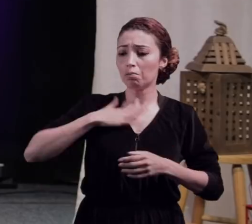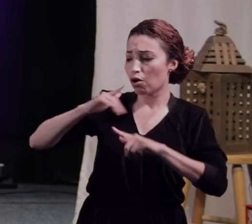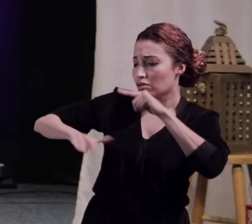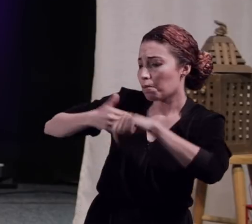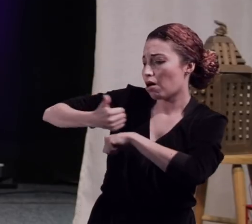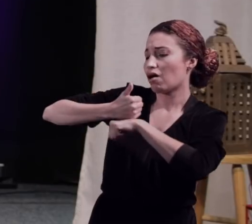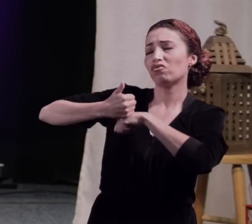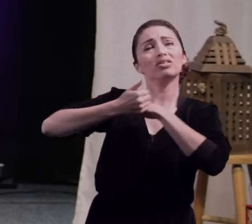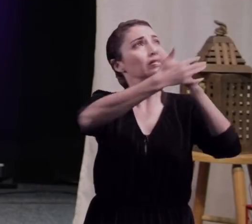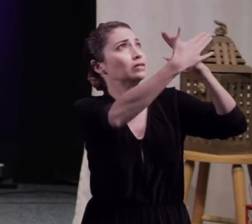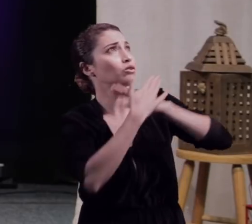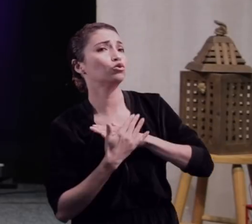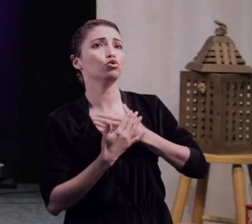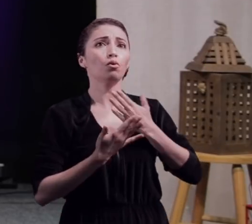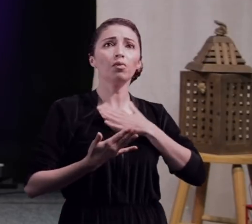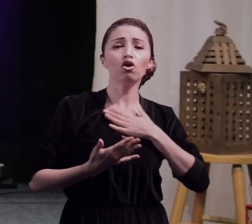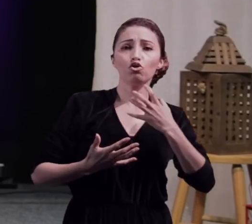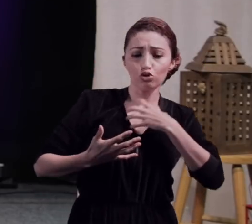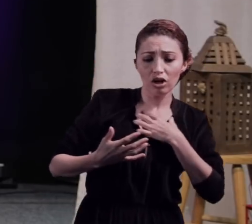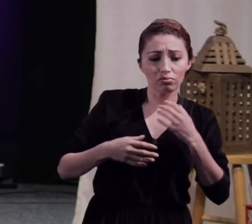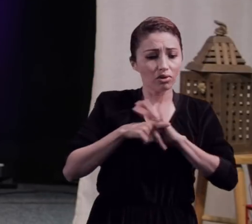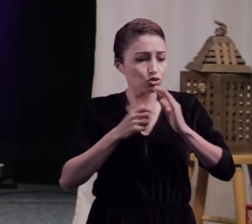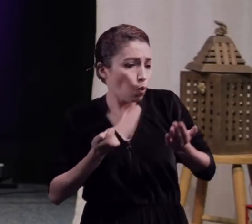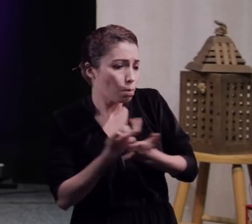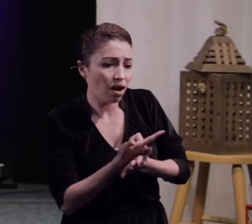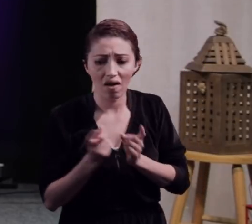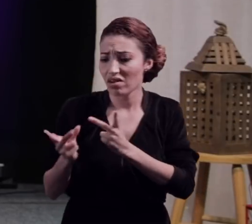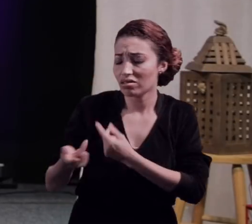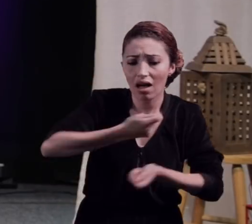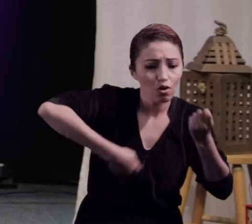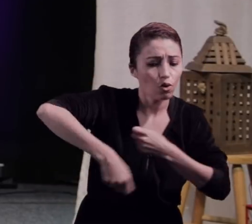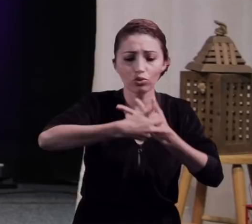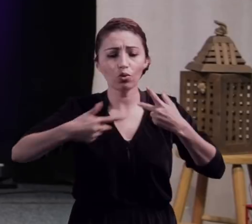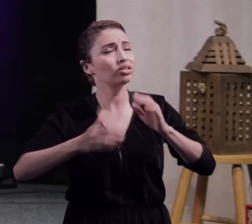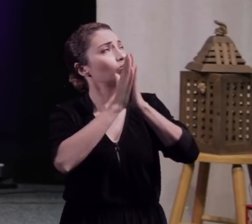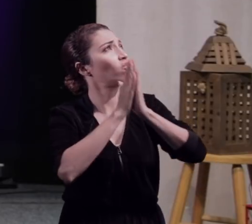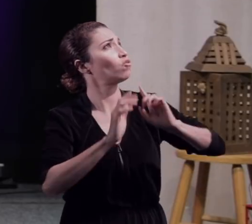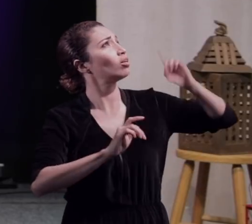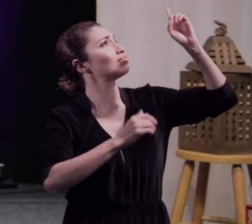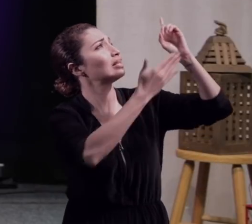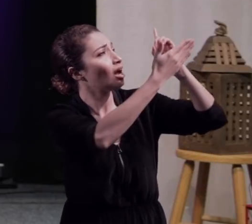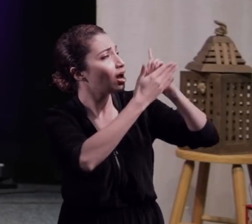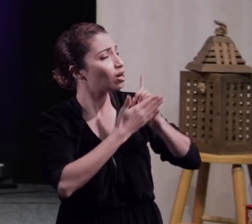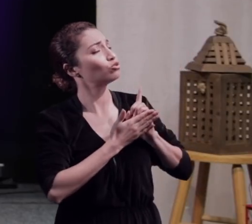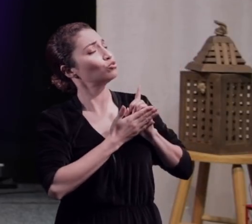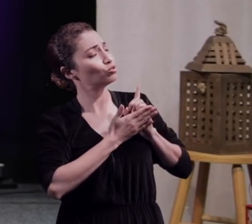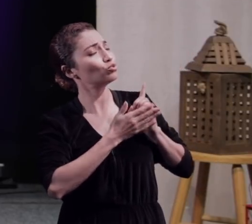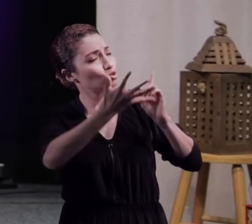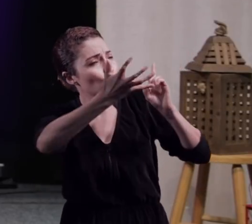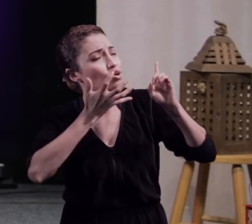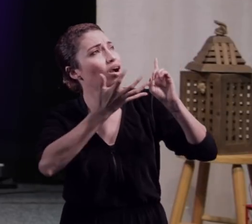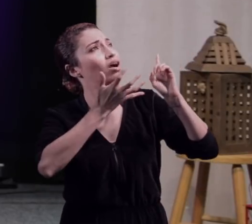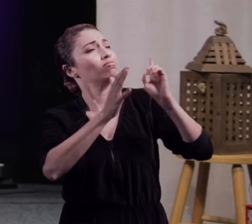filhos, da minha vida profissional, da minha maneira de comprar e vender. Eu quero agora